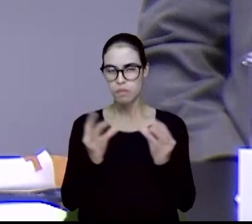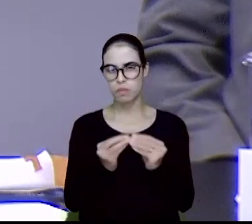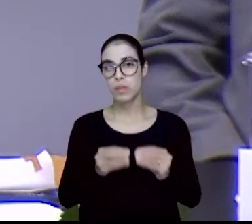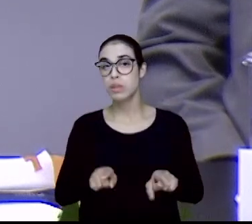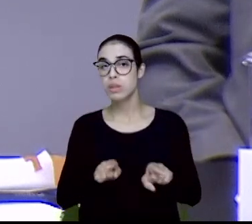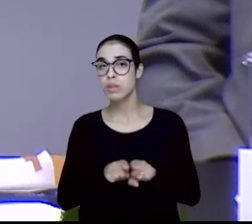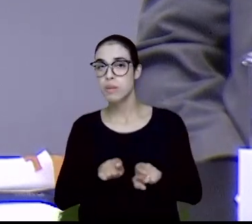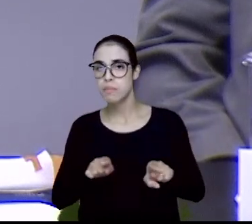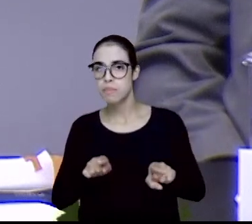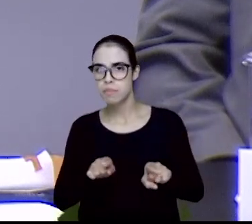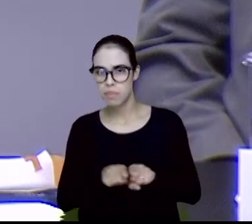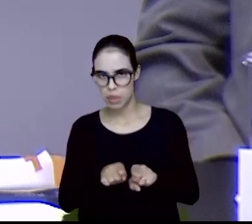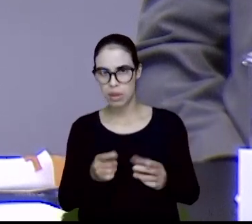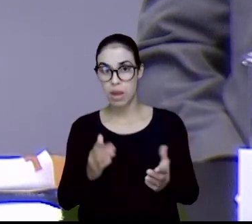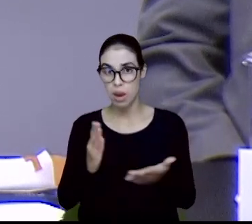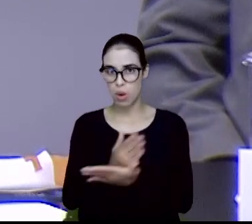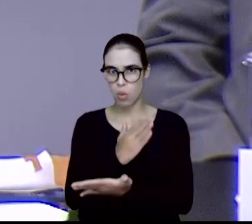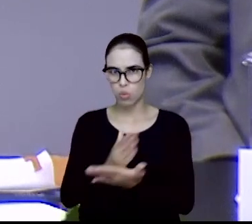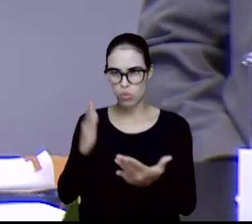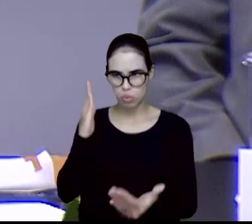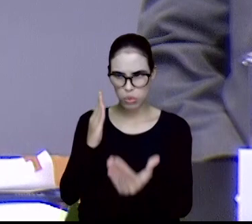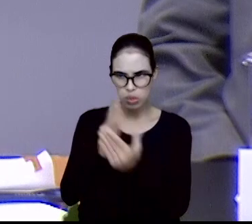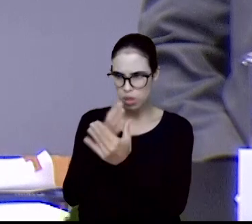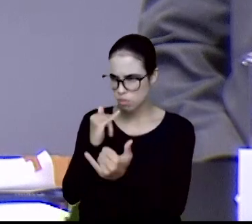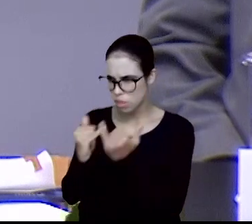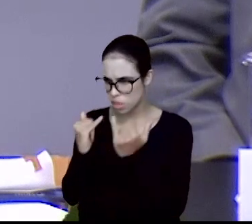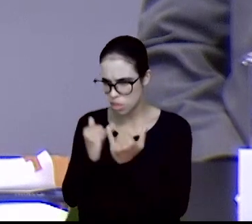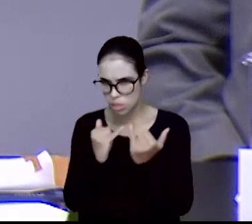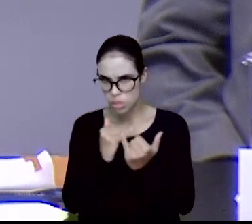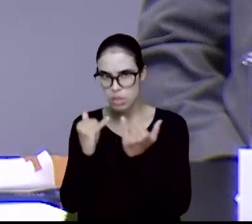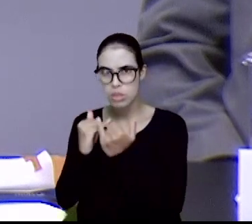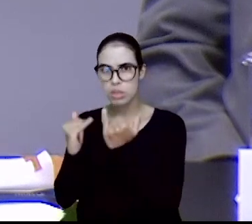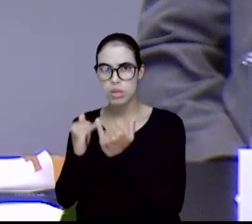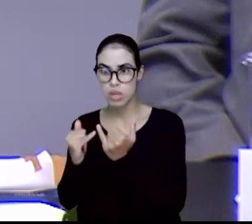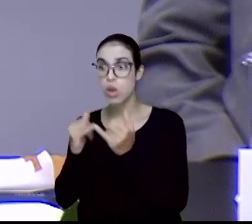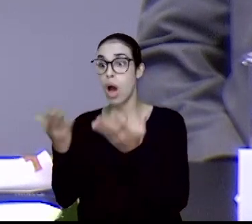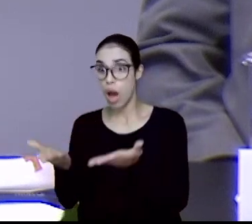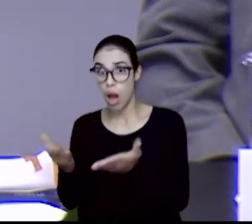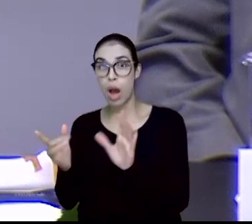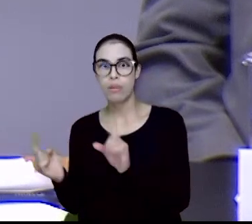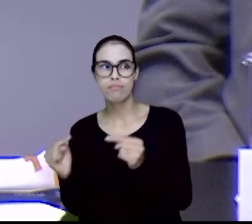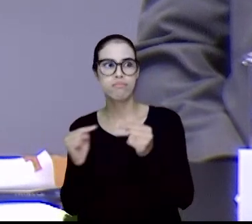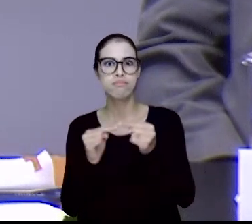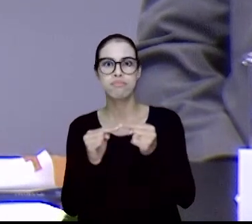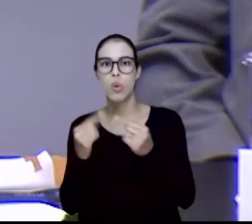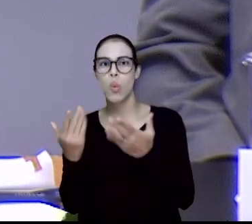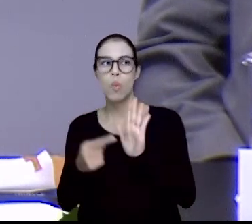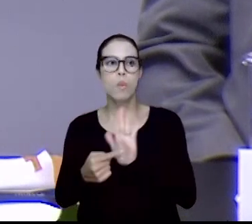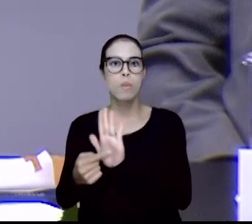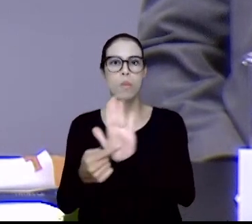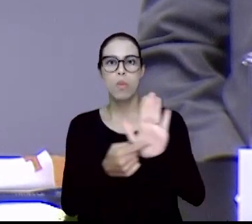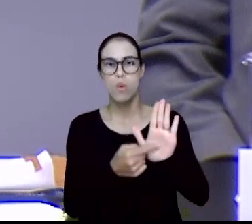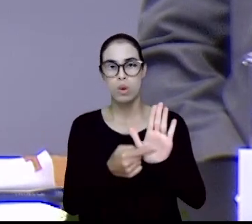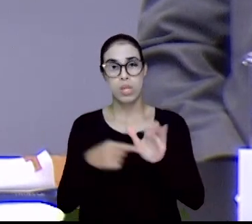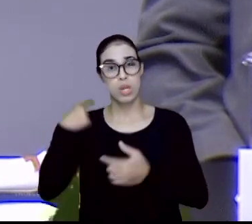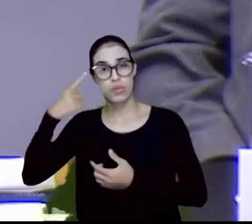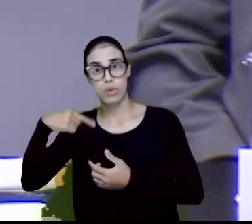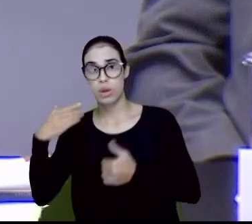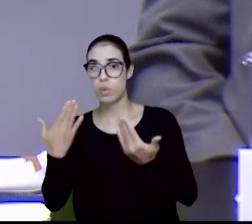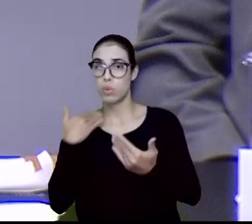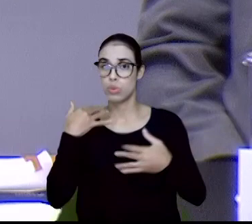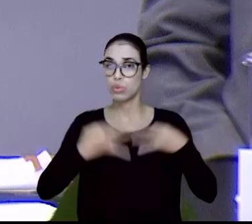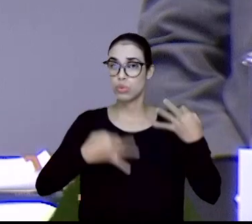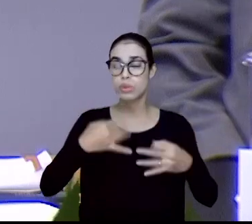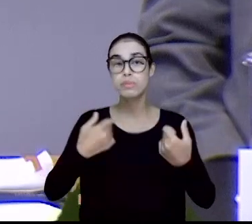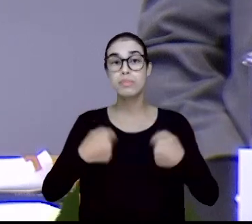com precedentes, tanto para o advogado como para o juiz, exige a capacidade